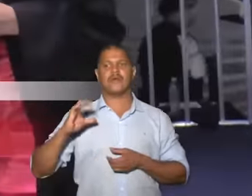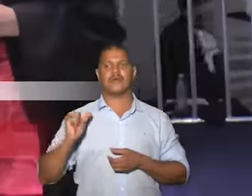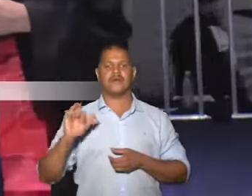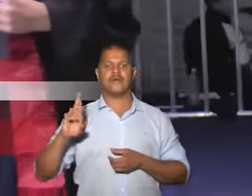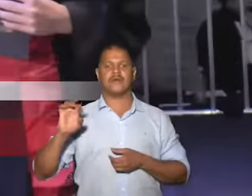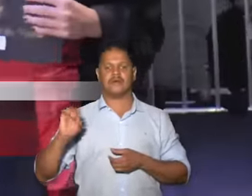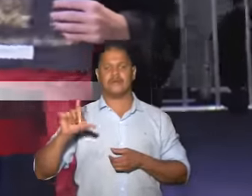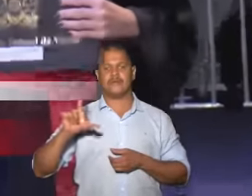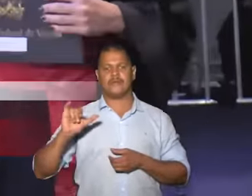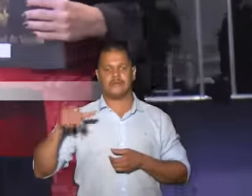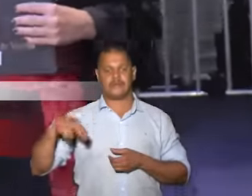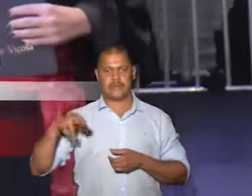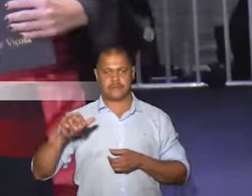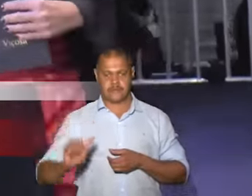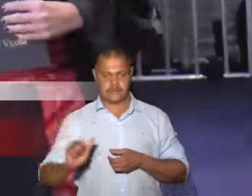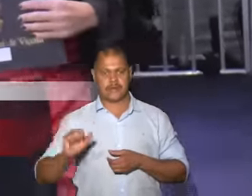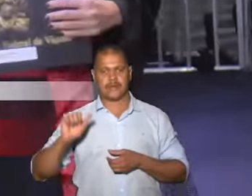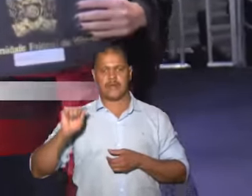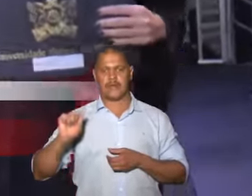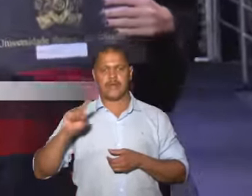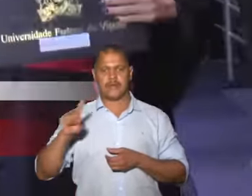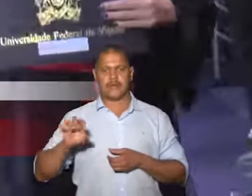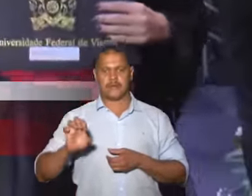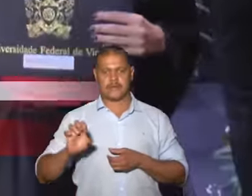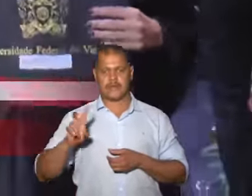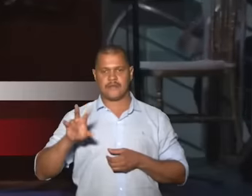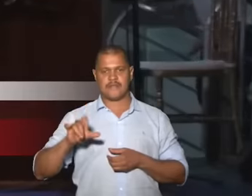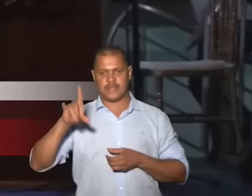Carolina Azevedo Andrade.